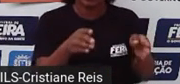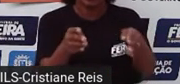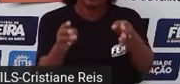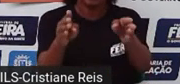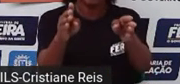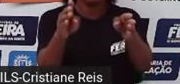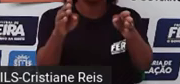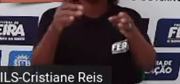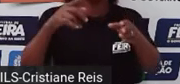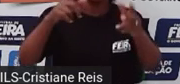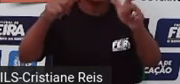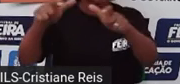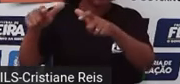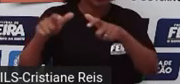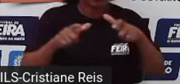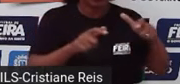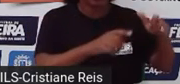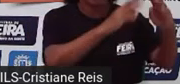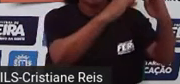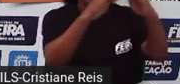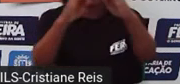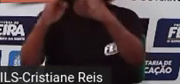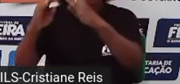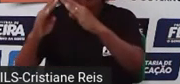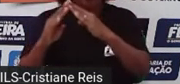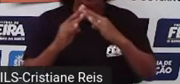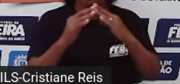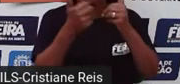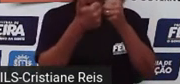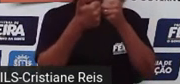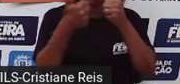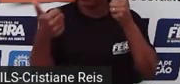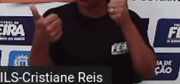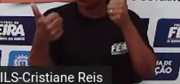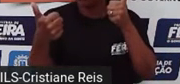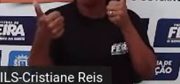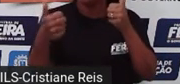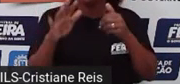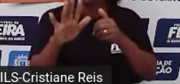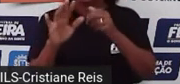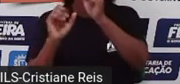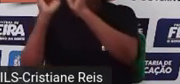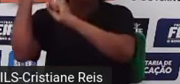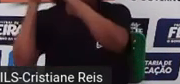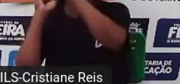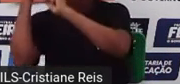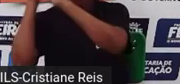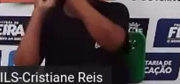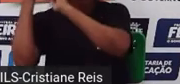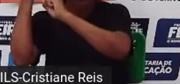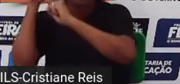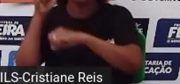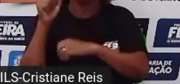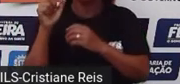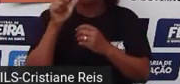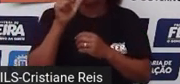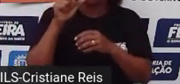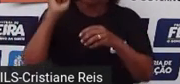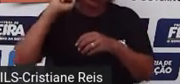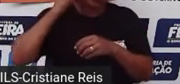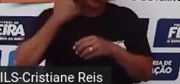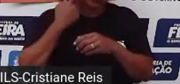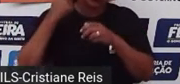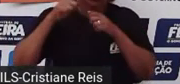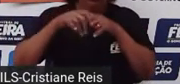urbanos infelizmente vem atividade industrial as atividades urbanas e acabam provocando o mesmo a poluição dessas águas